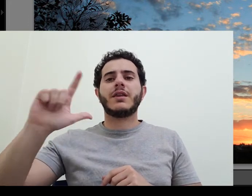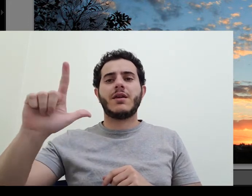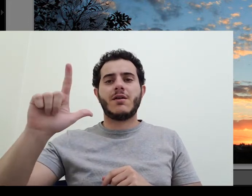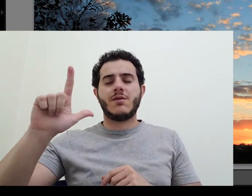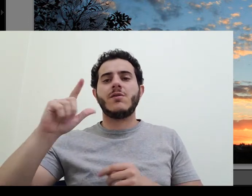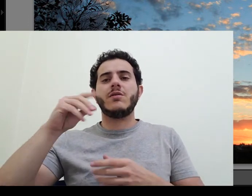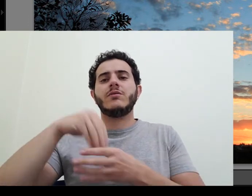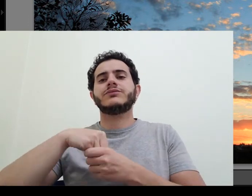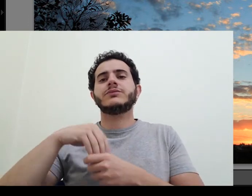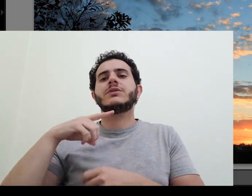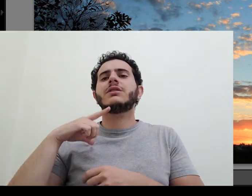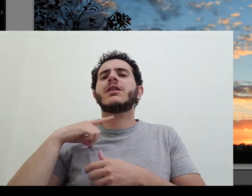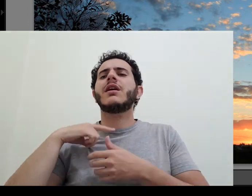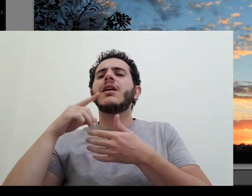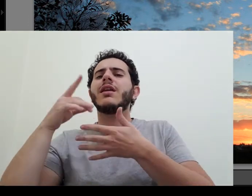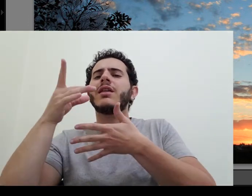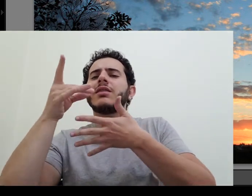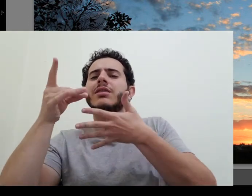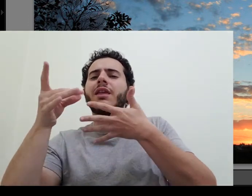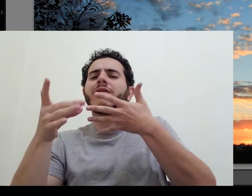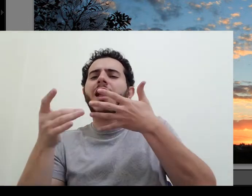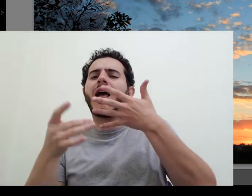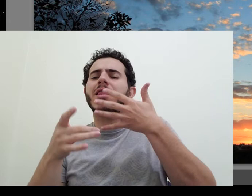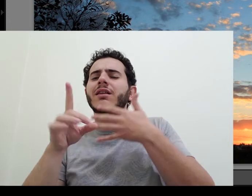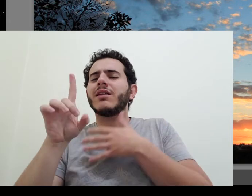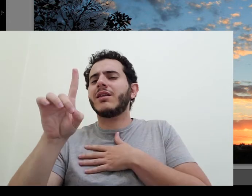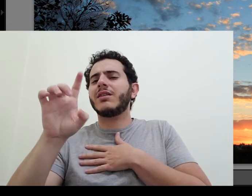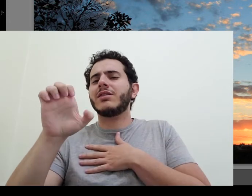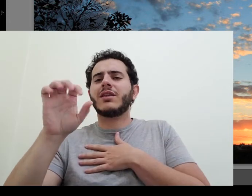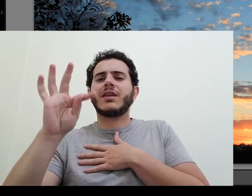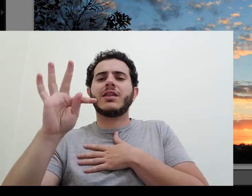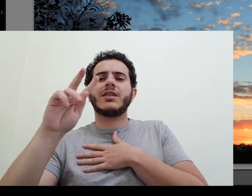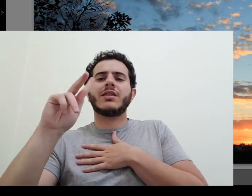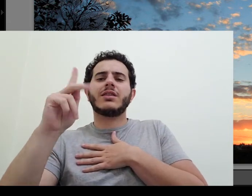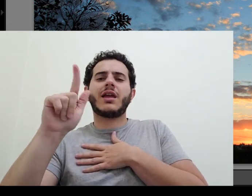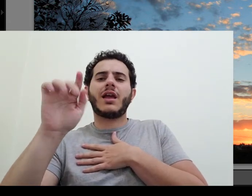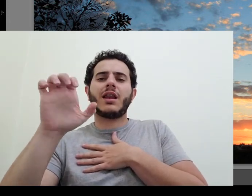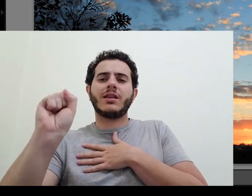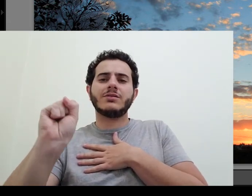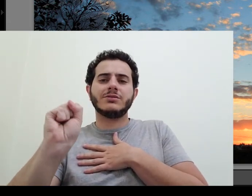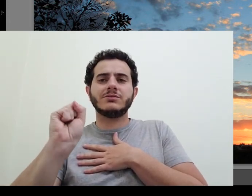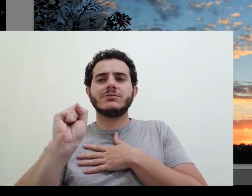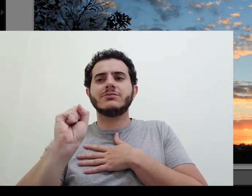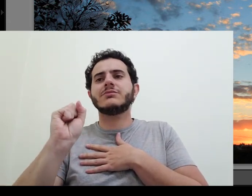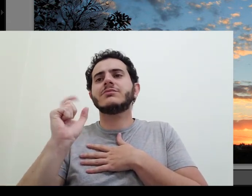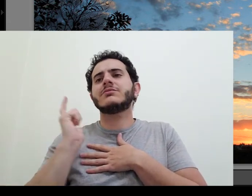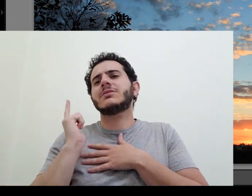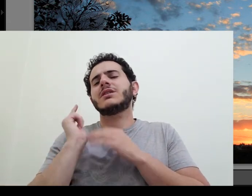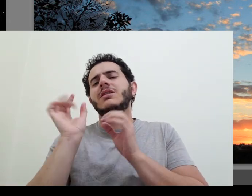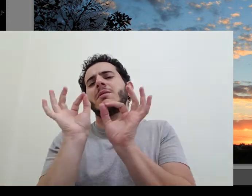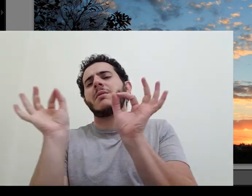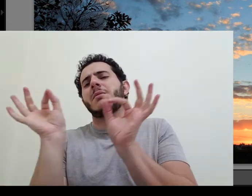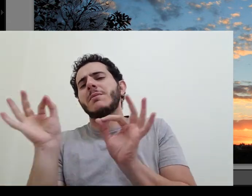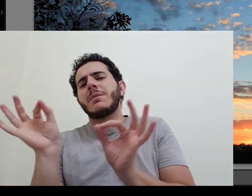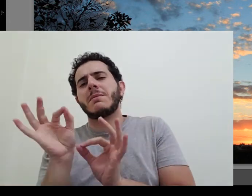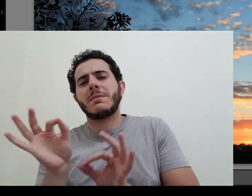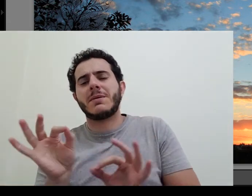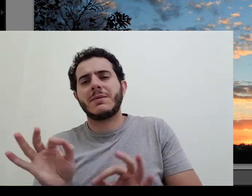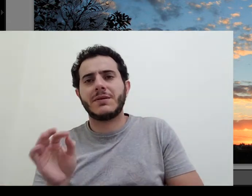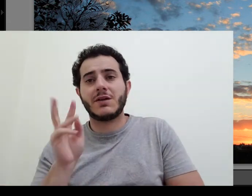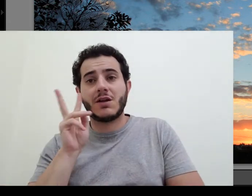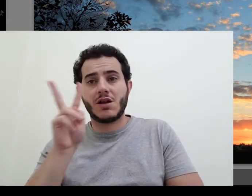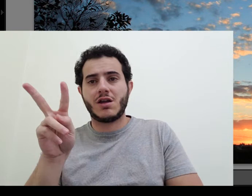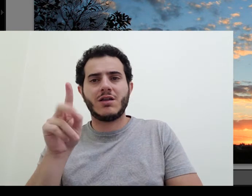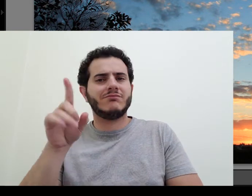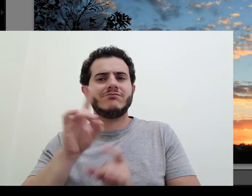no básico, aqui embaixo eu venho no detalhe, né? O que é o detalhe? É a hora que você adiciona a nitidez, que você faz a redução de ruído. E o que